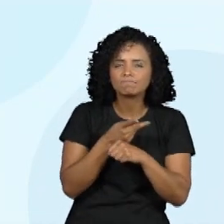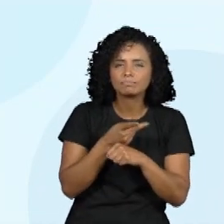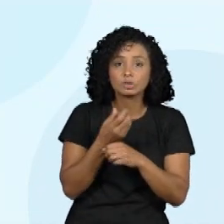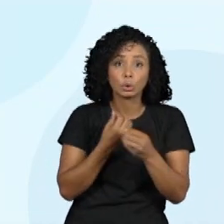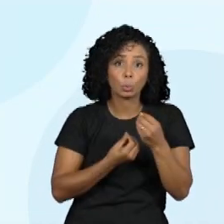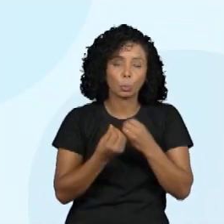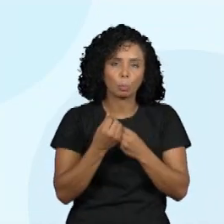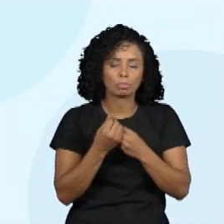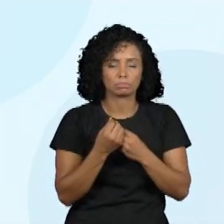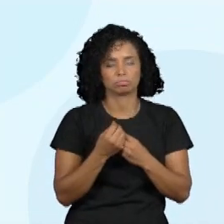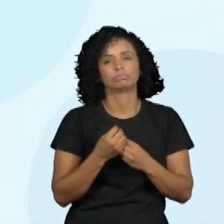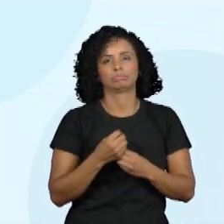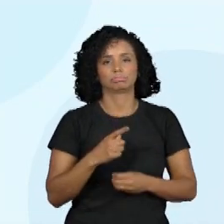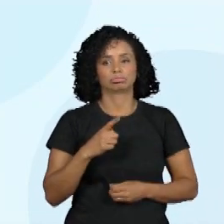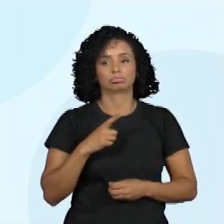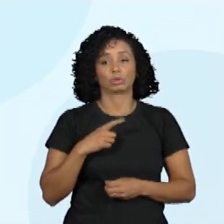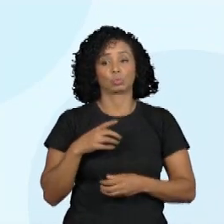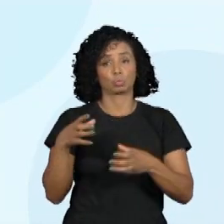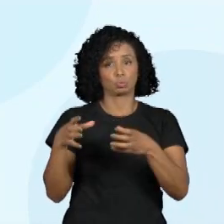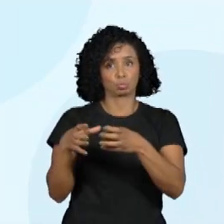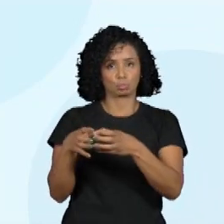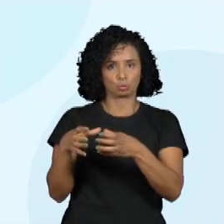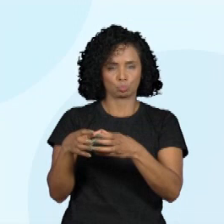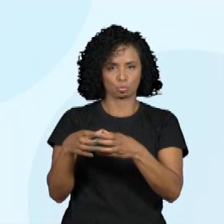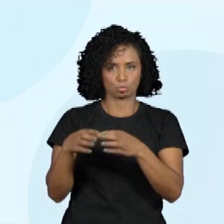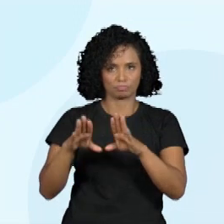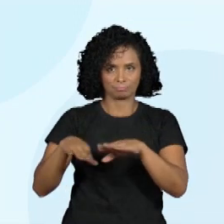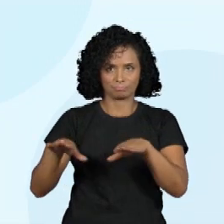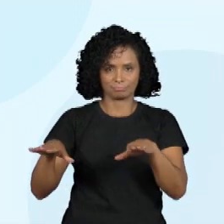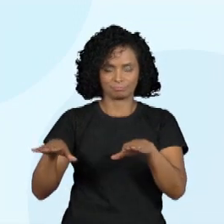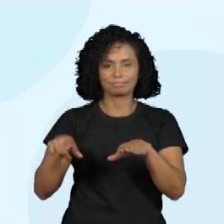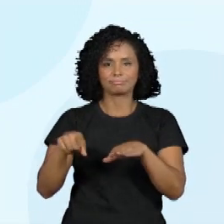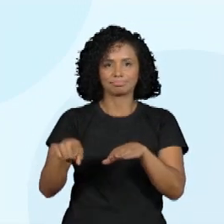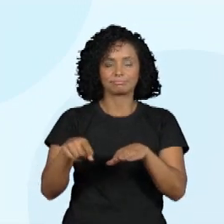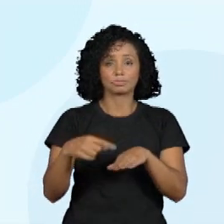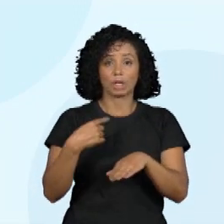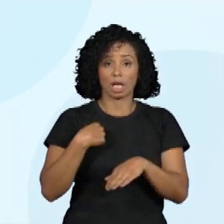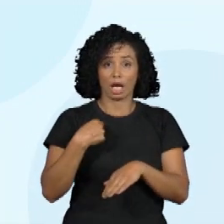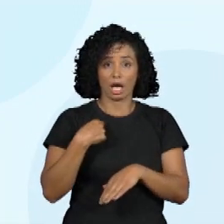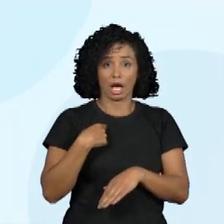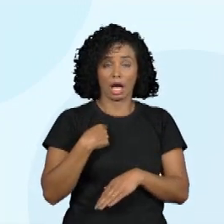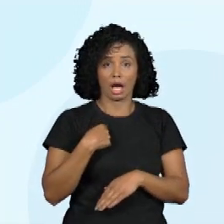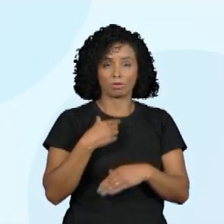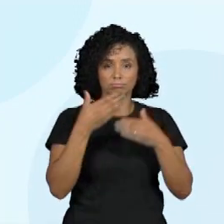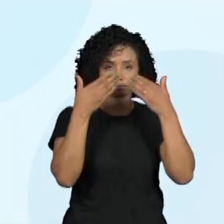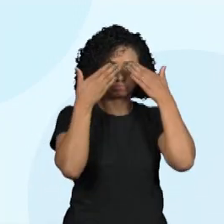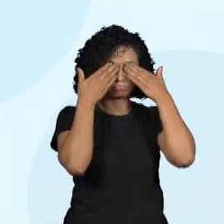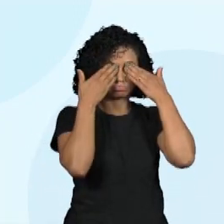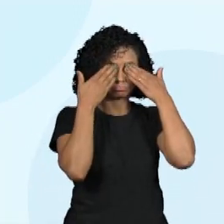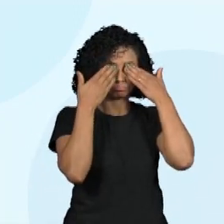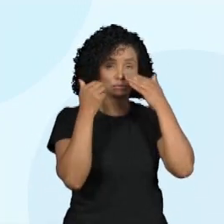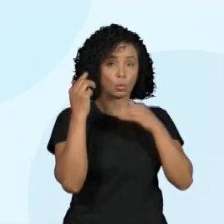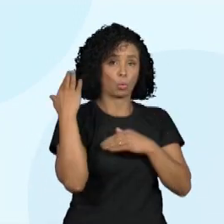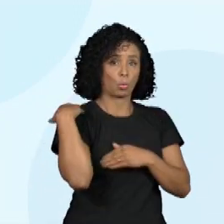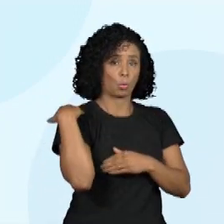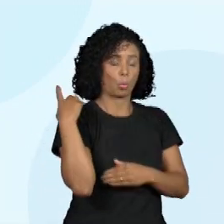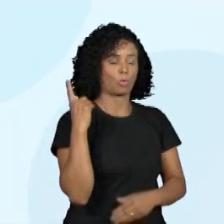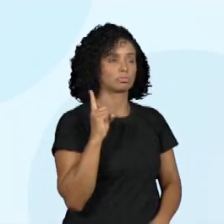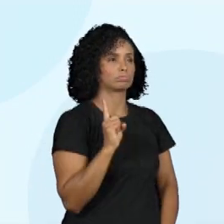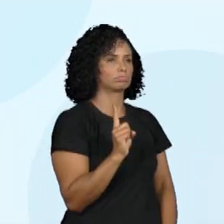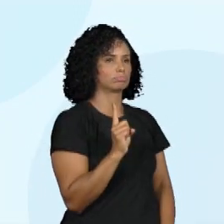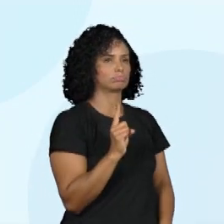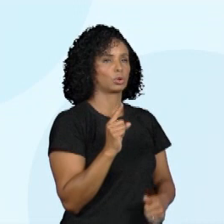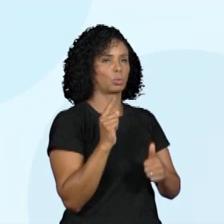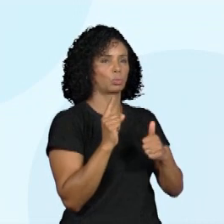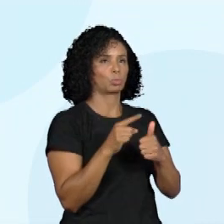costas para o grupo, de olhos fechados, e começa a contar até 10, bem devagar, para